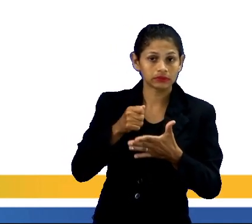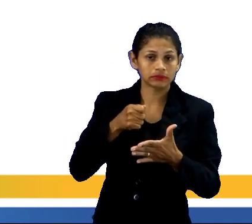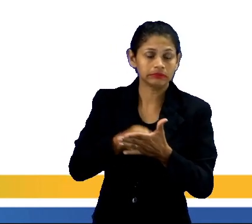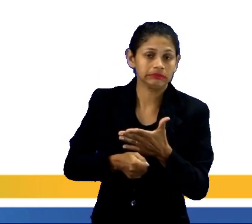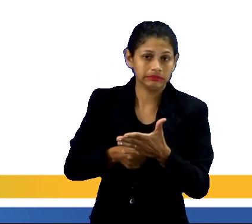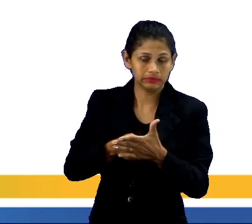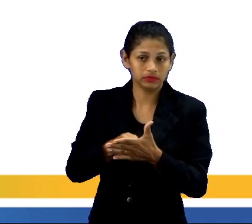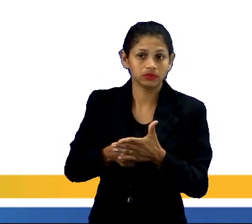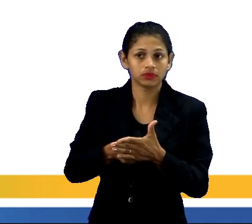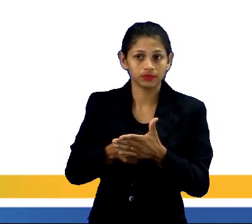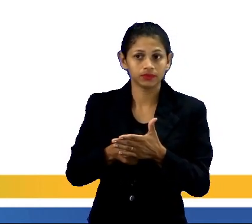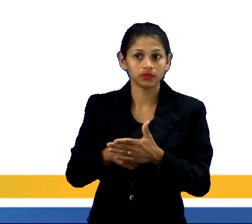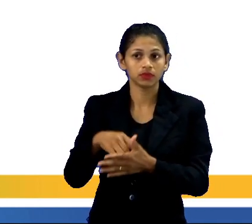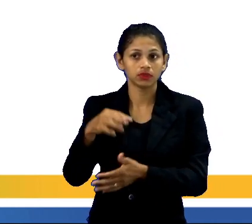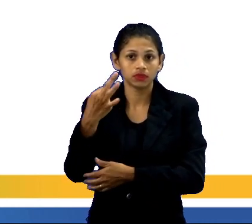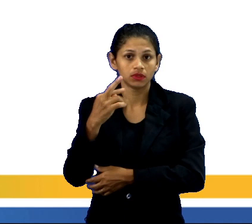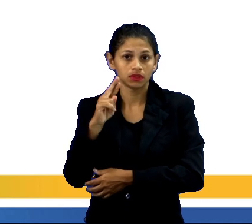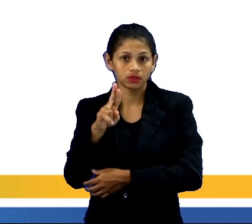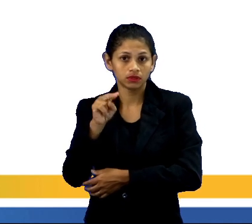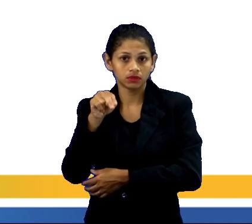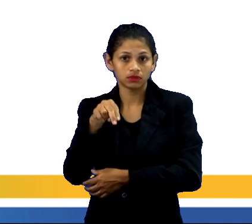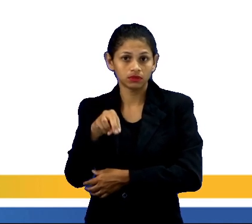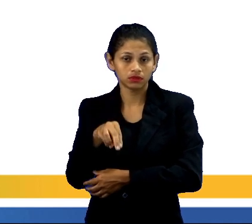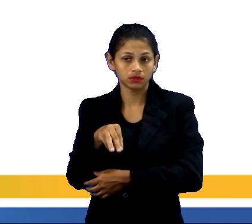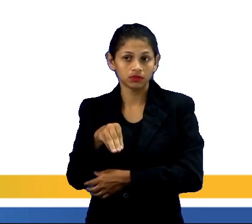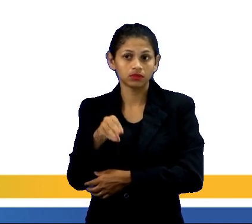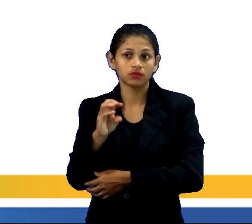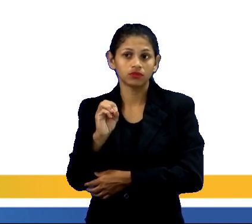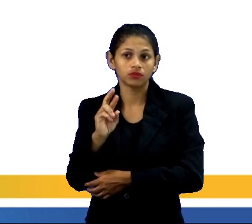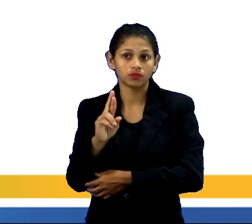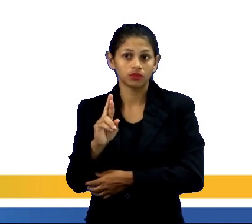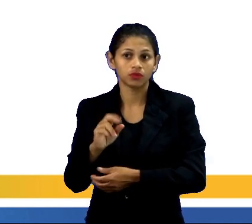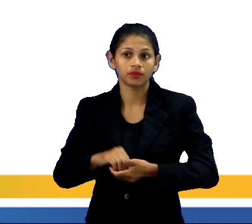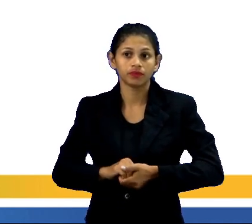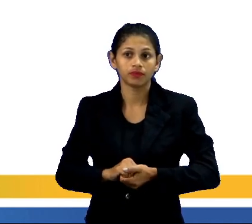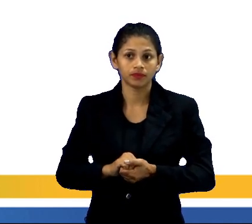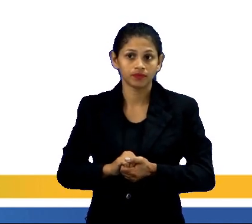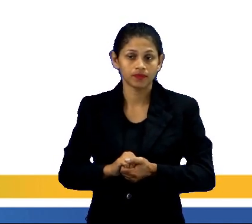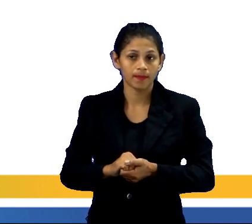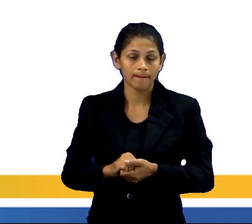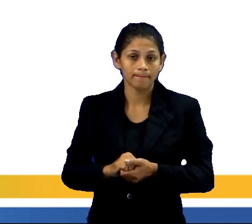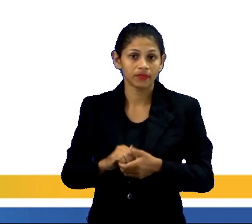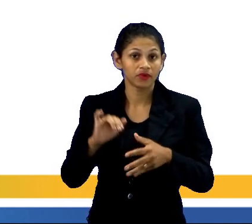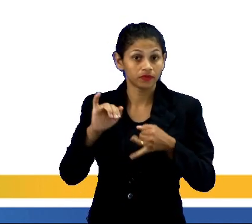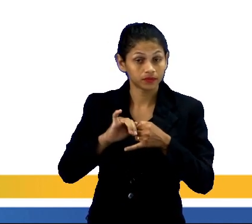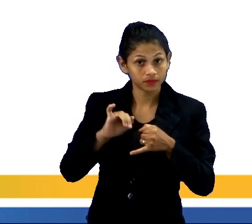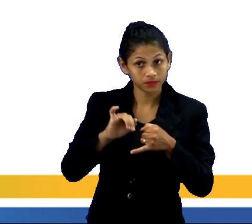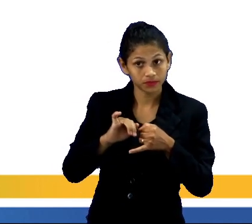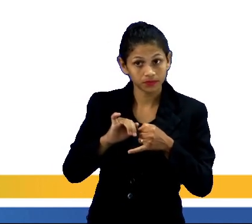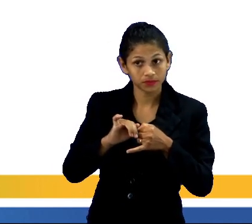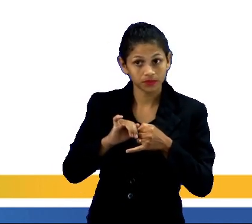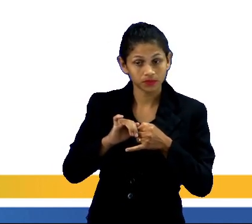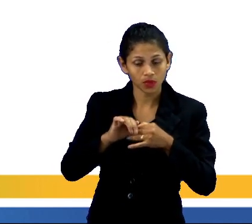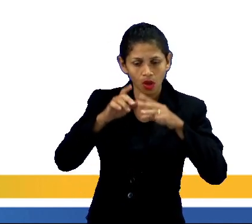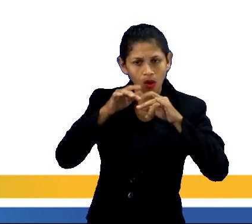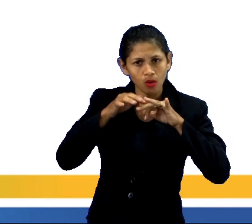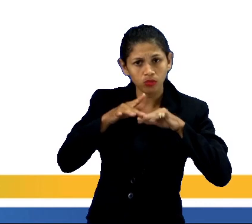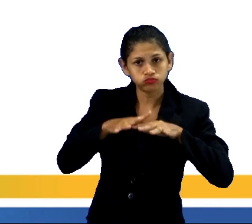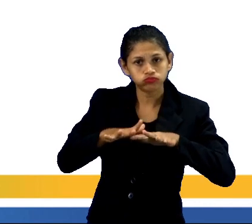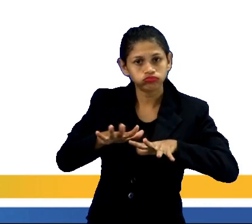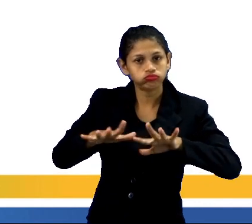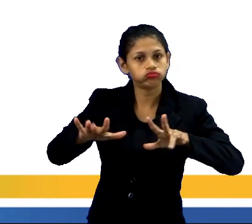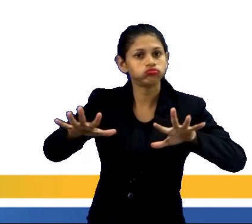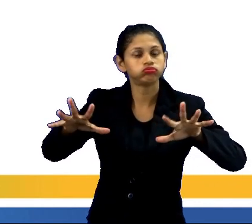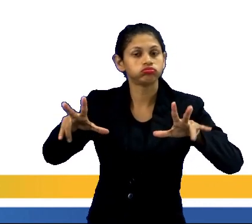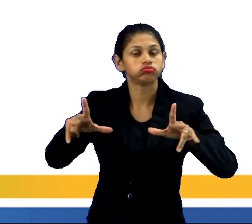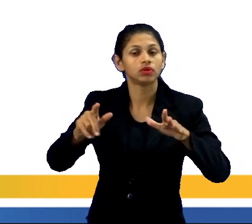pegar essas células que são mais especializadas, que são mais agressivas e vão fazer a questão da multiplicação, né?